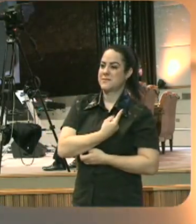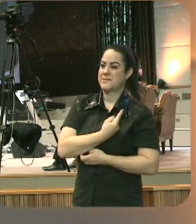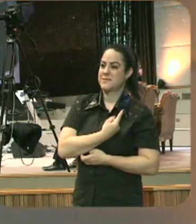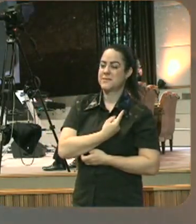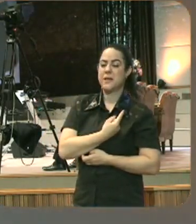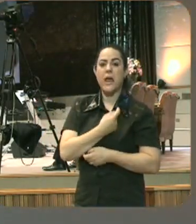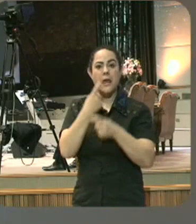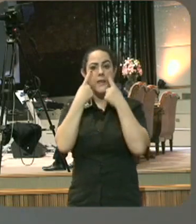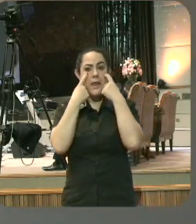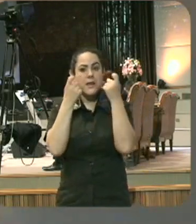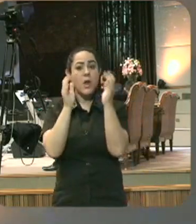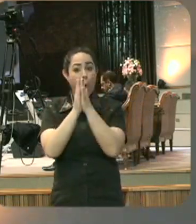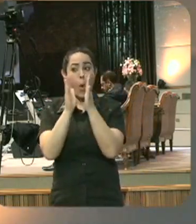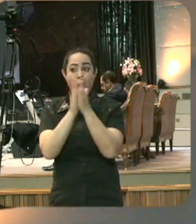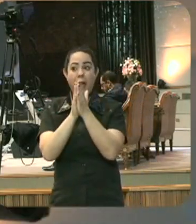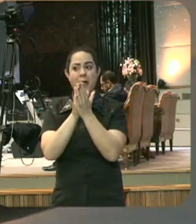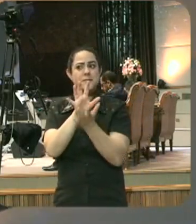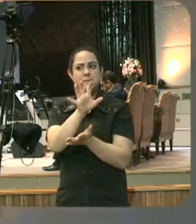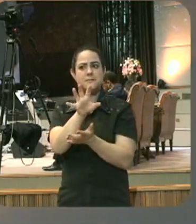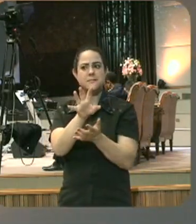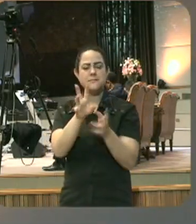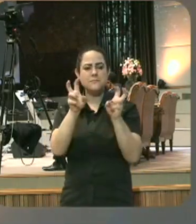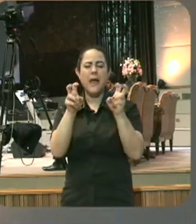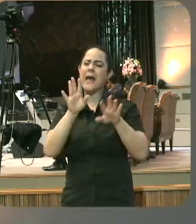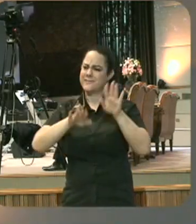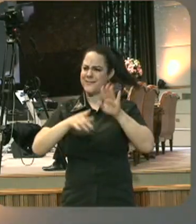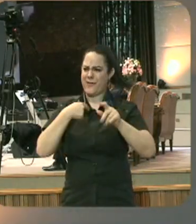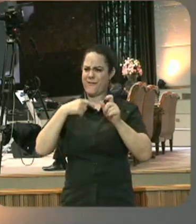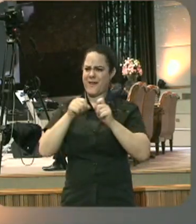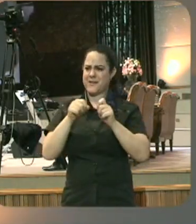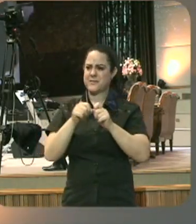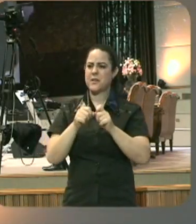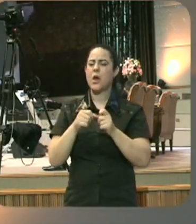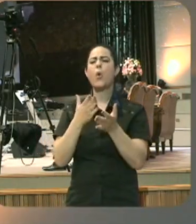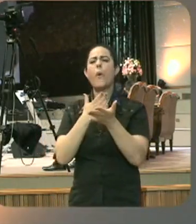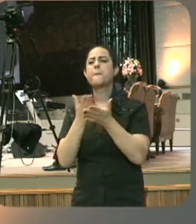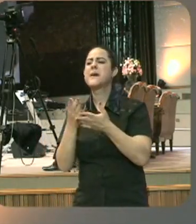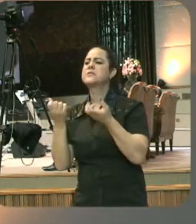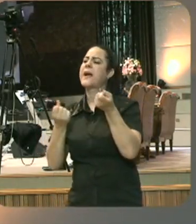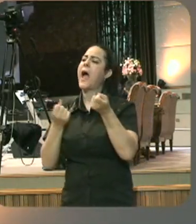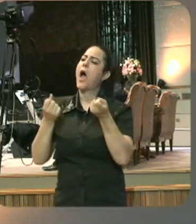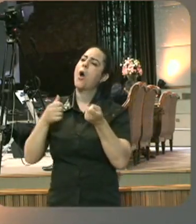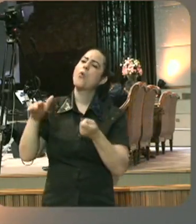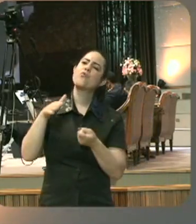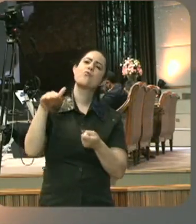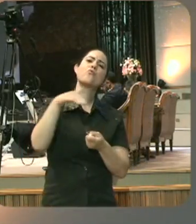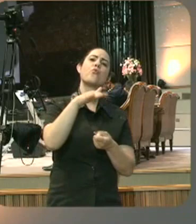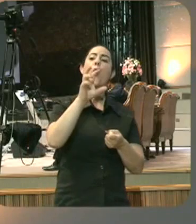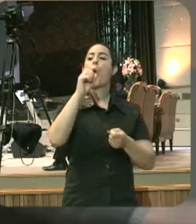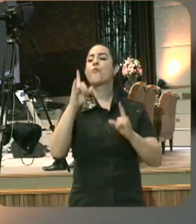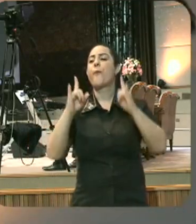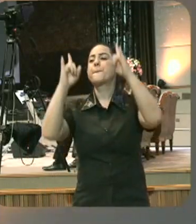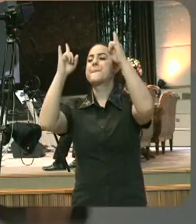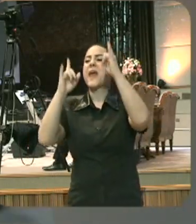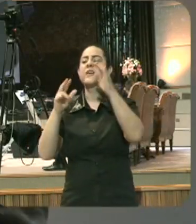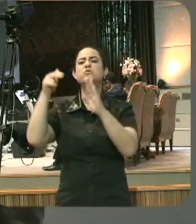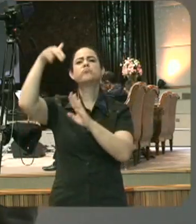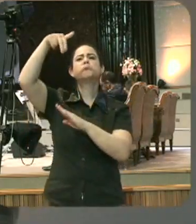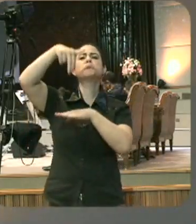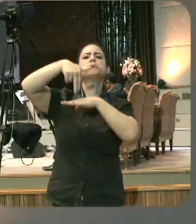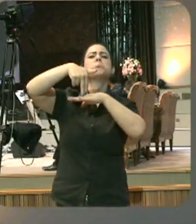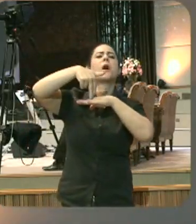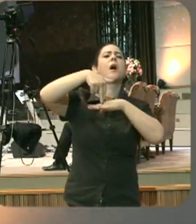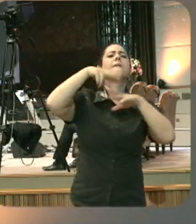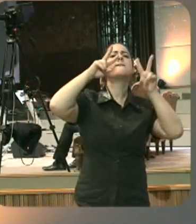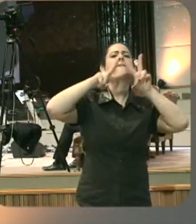quando a gente começa a orar assim. De vez em quando eu faço isso, começo a andar pela cidade, ou às vezes subo num prédio alto, começo a olhar para a